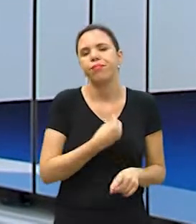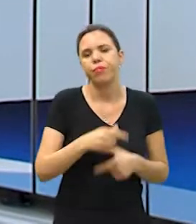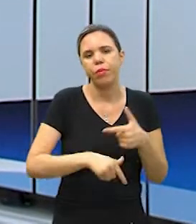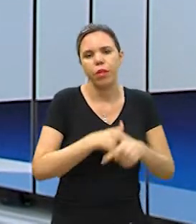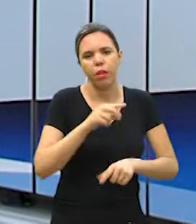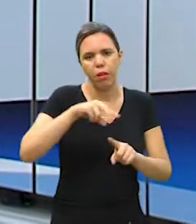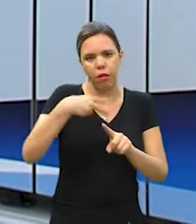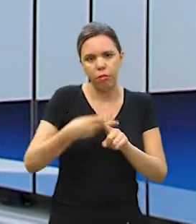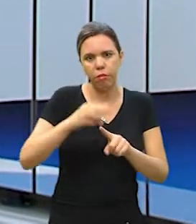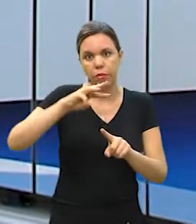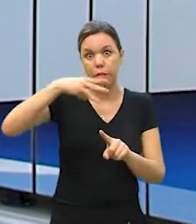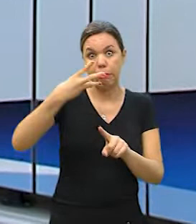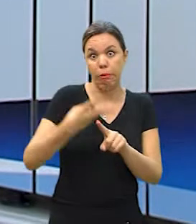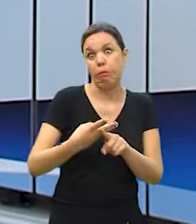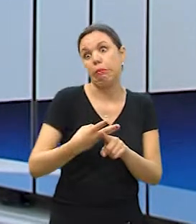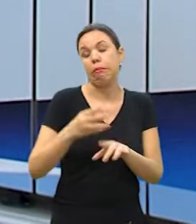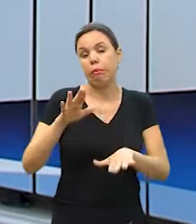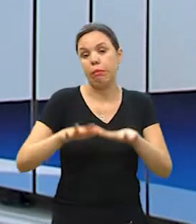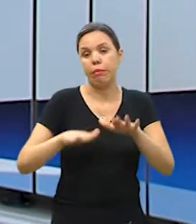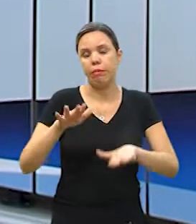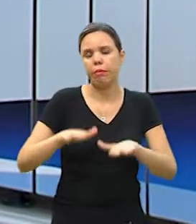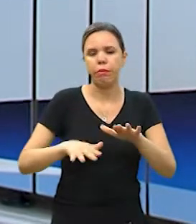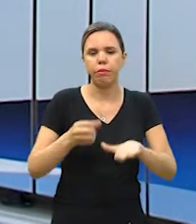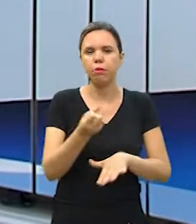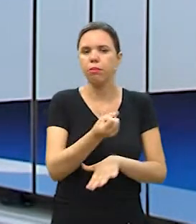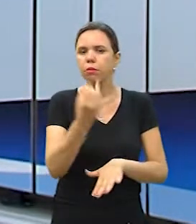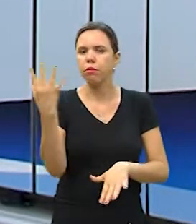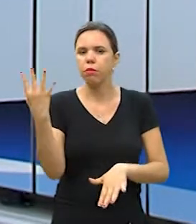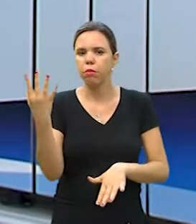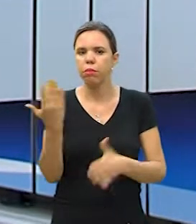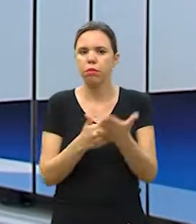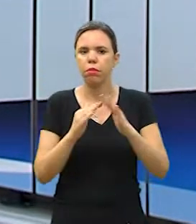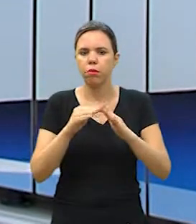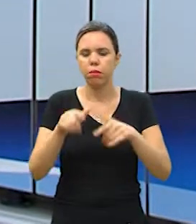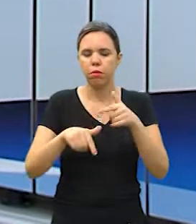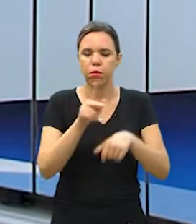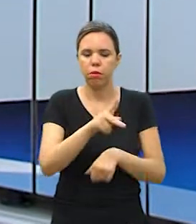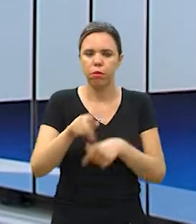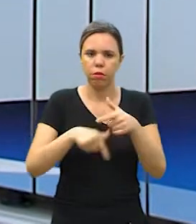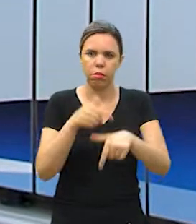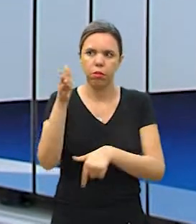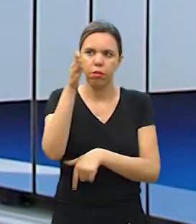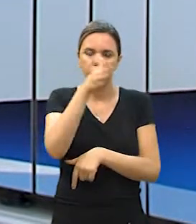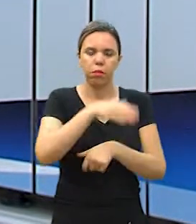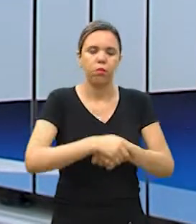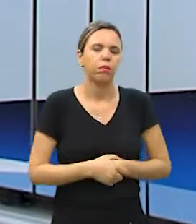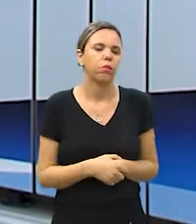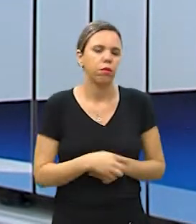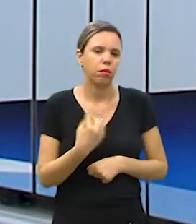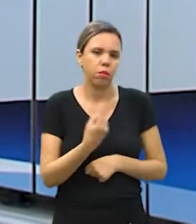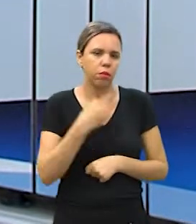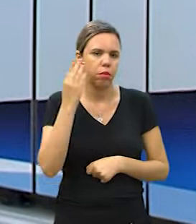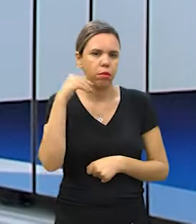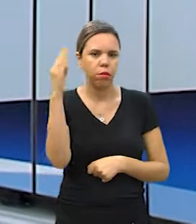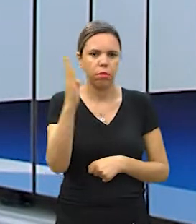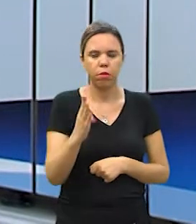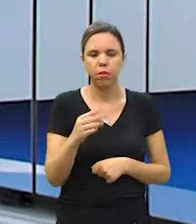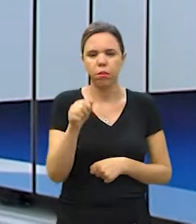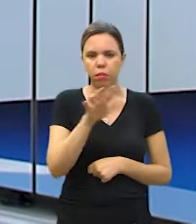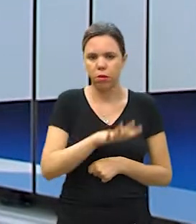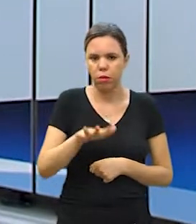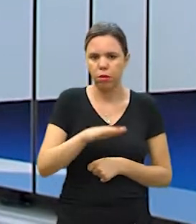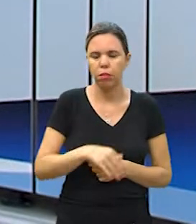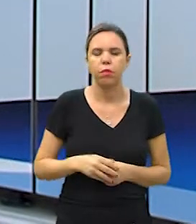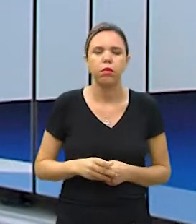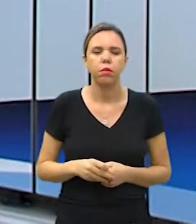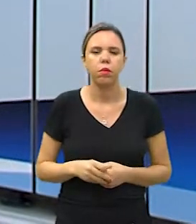ela pode ser duplicada, triplicada, dependendo de quantos colégios este professor ele dá aula. E a gente sabe que no Brasil, em